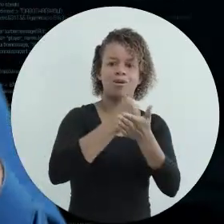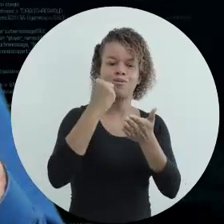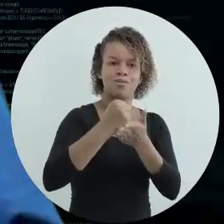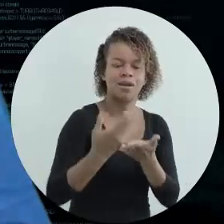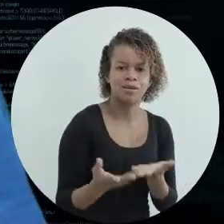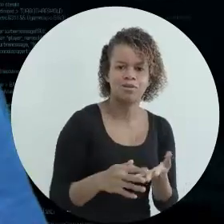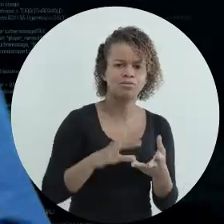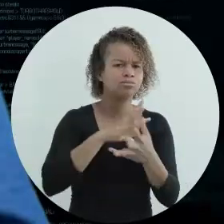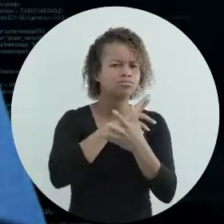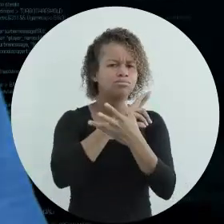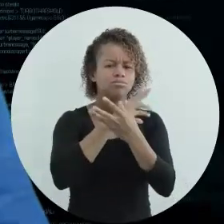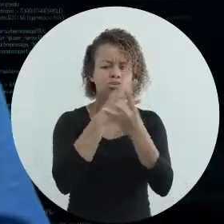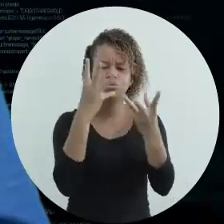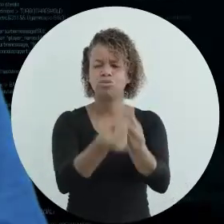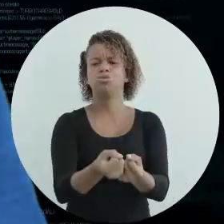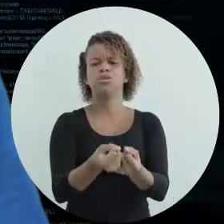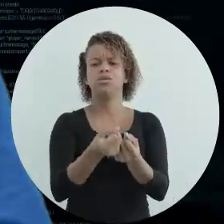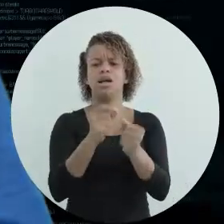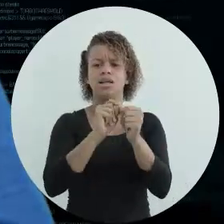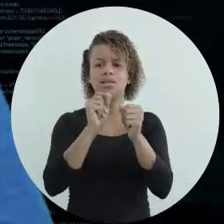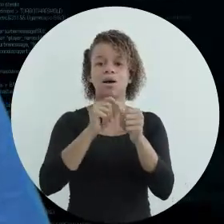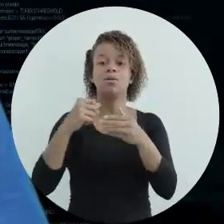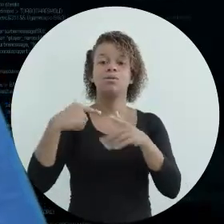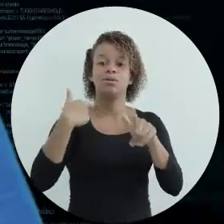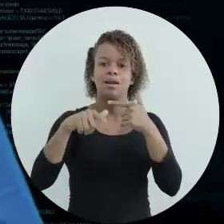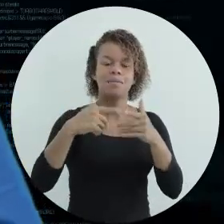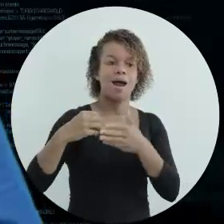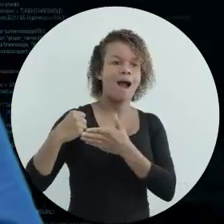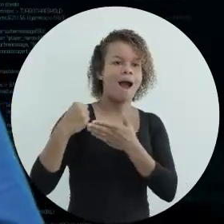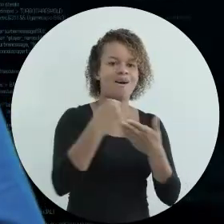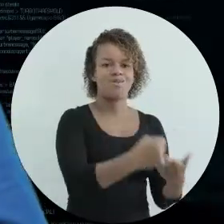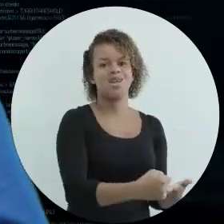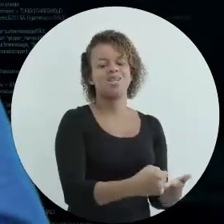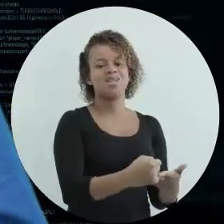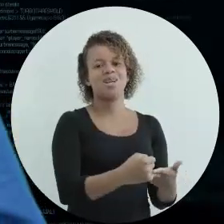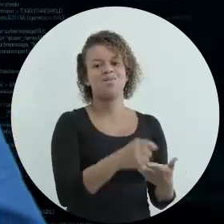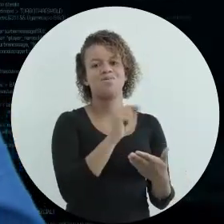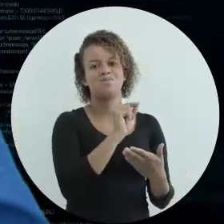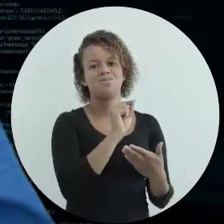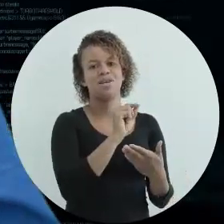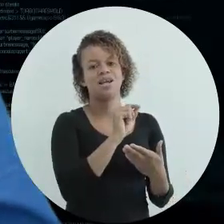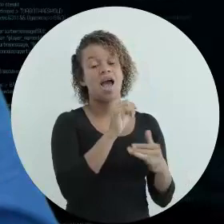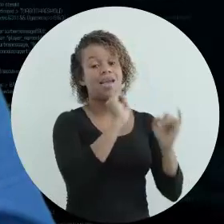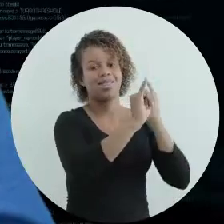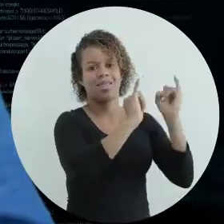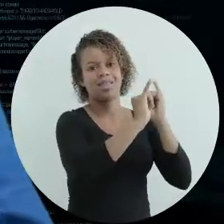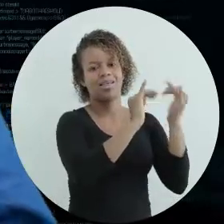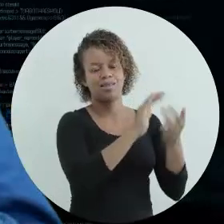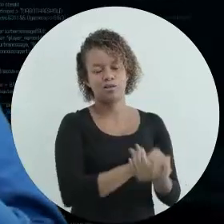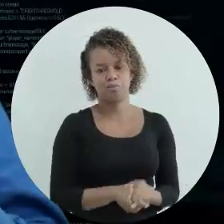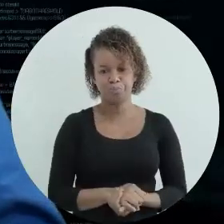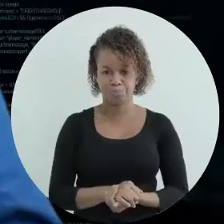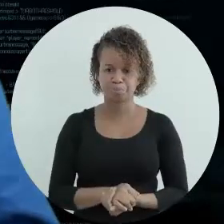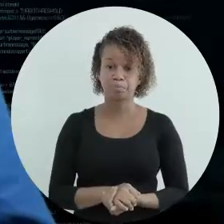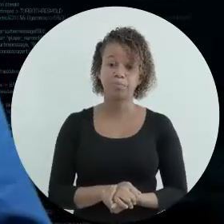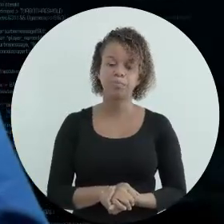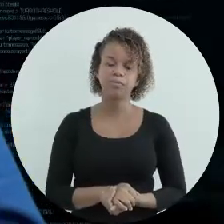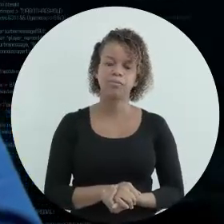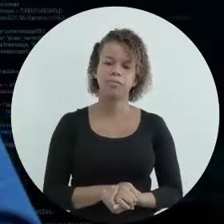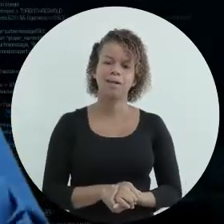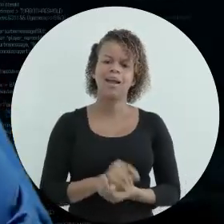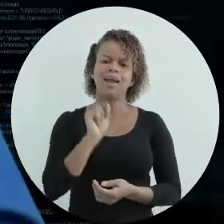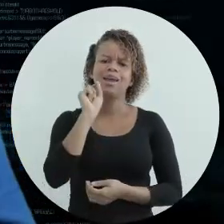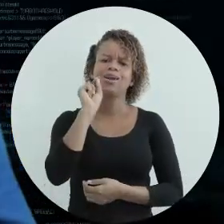são serviços fornecidos pela internet. E como é que a gente